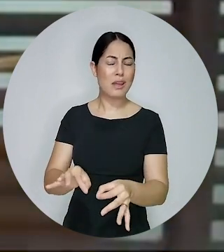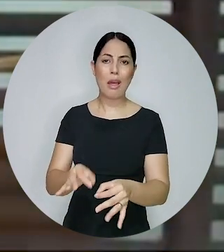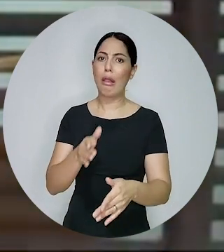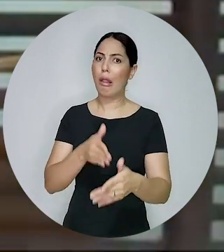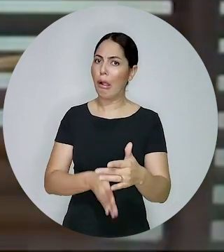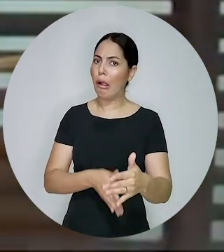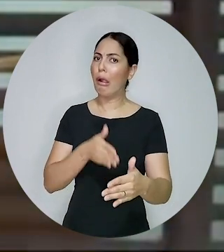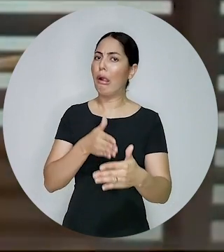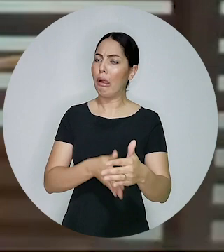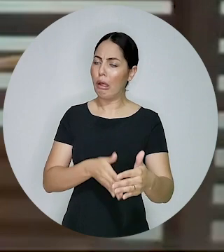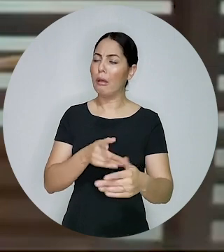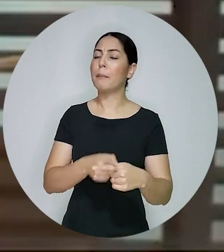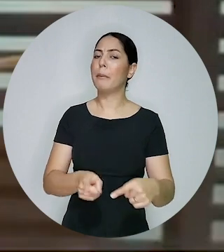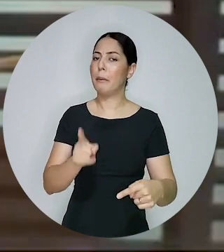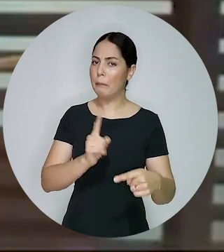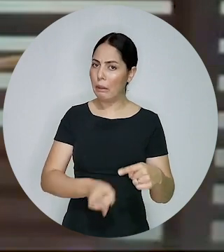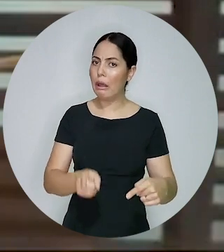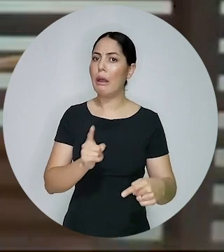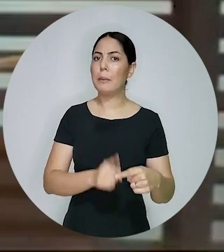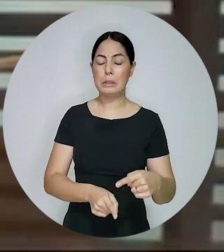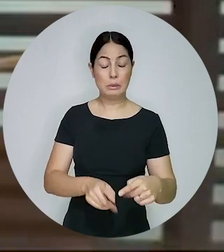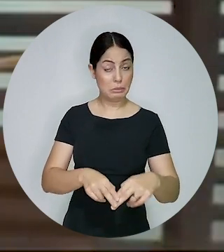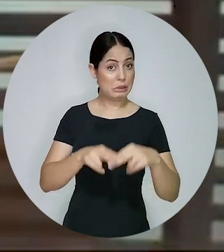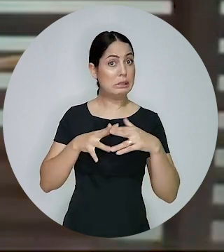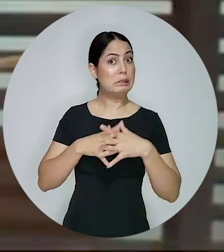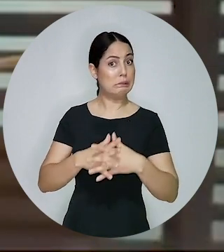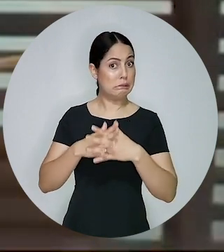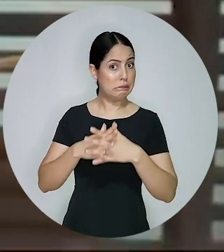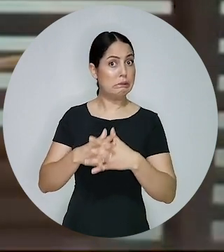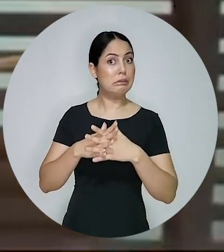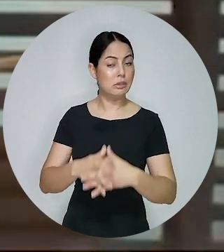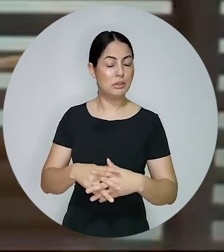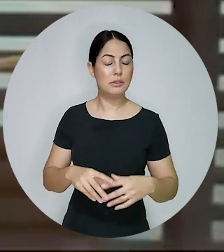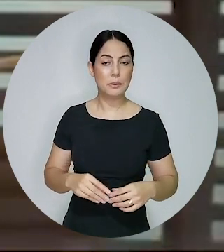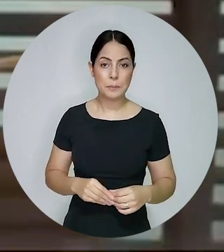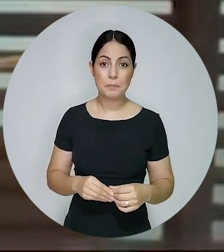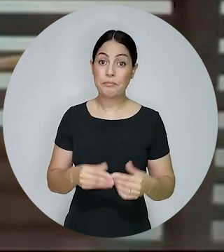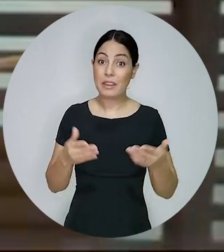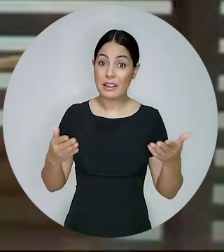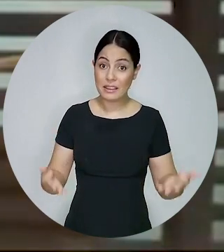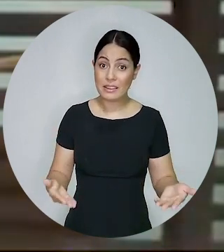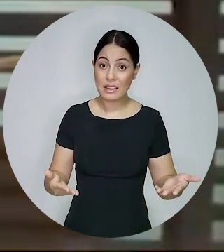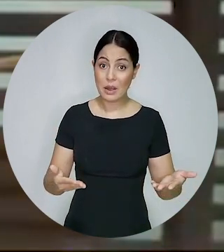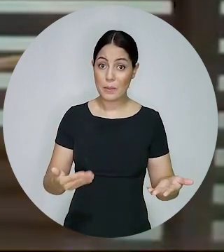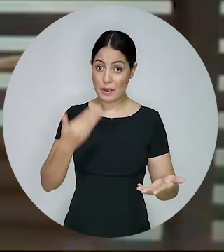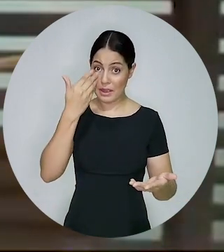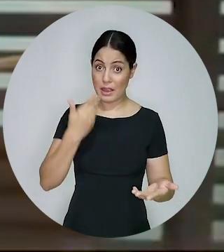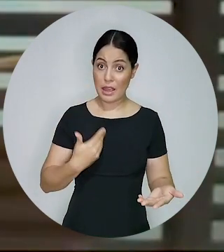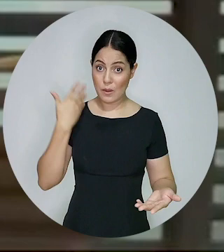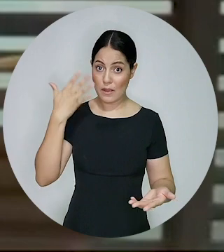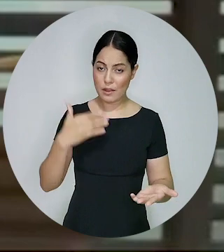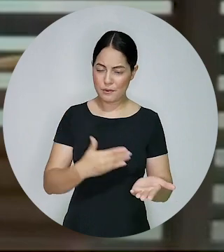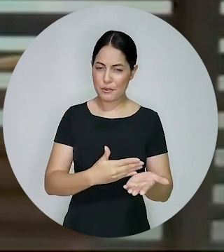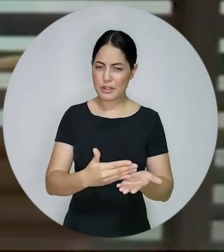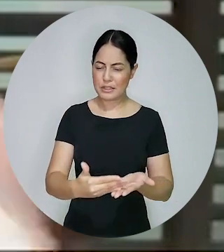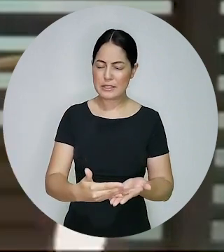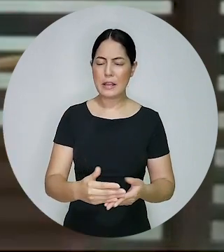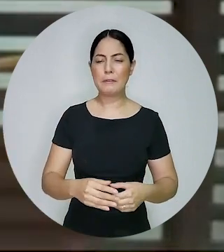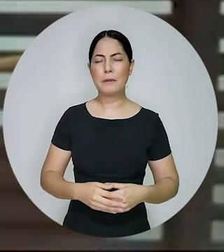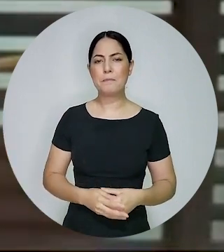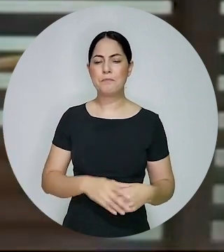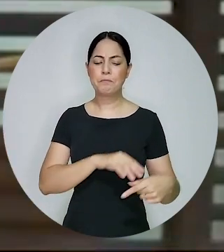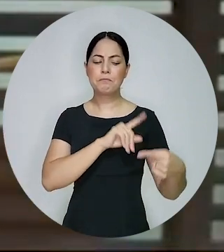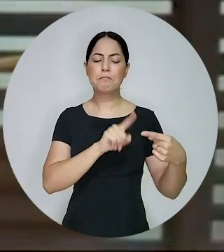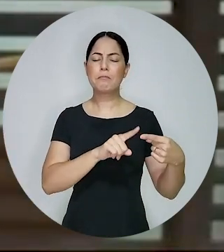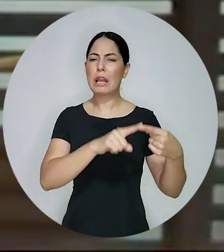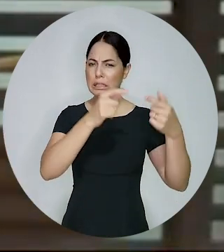gente encontra nesse caminho, né, que às vezes é bem complicado. Então, para